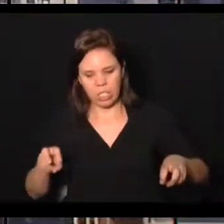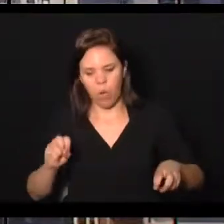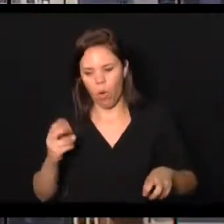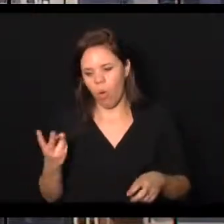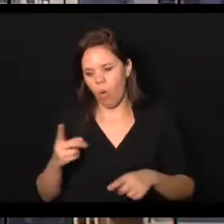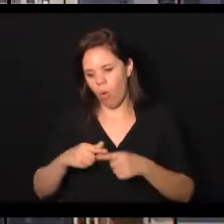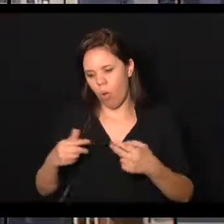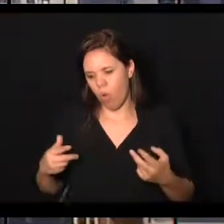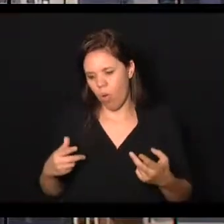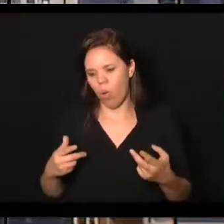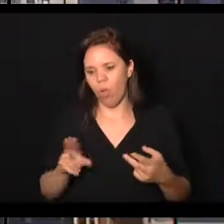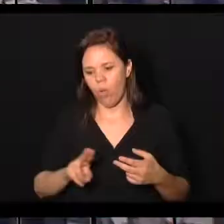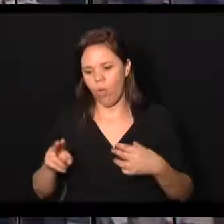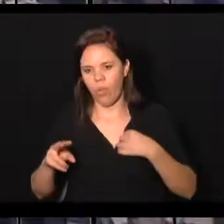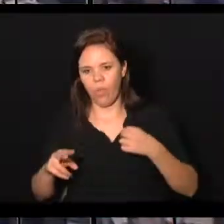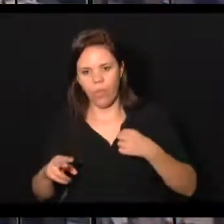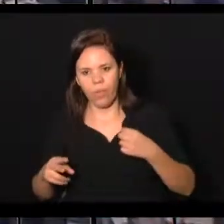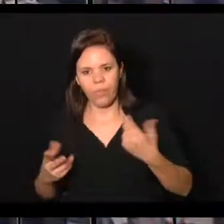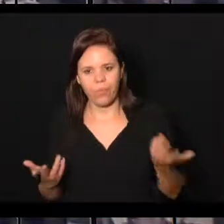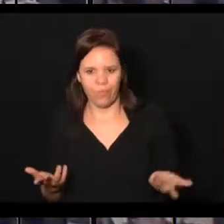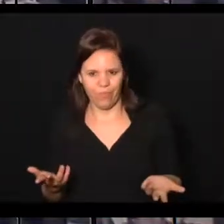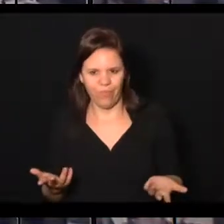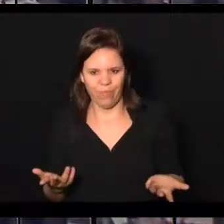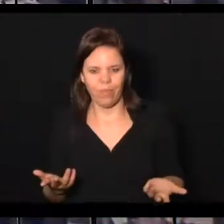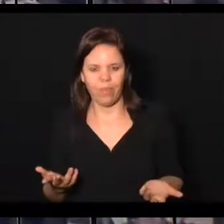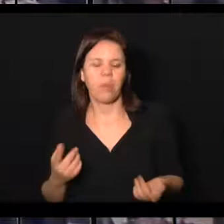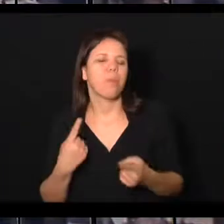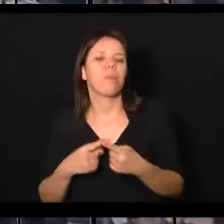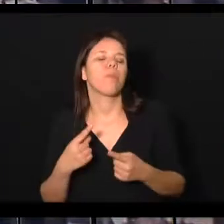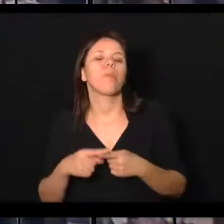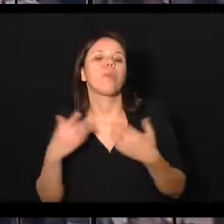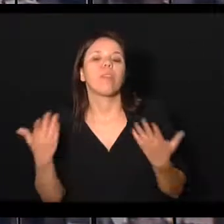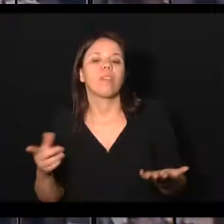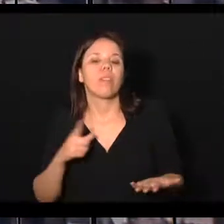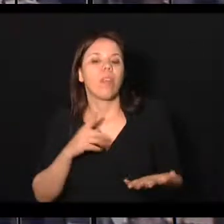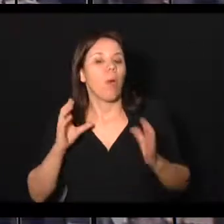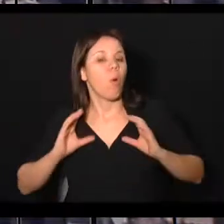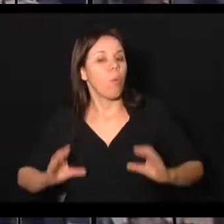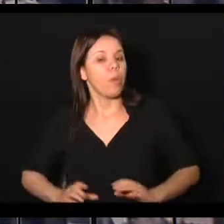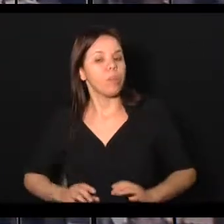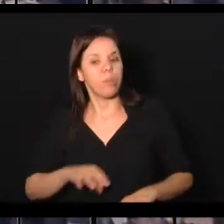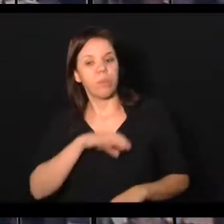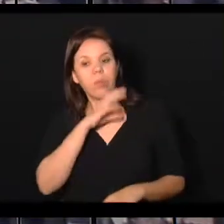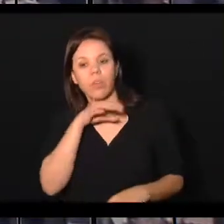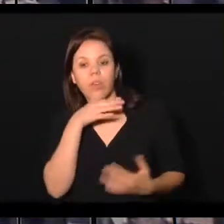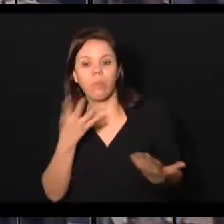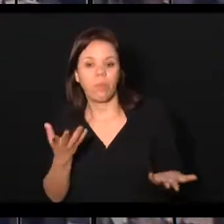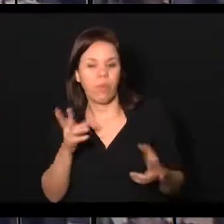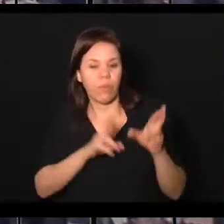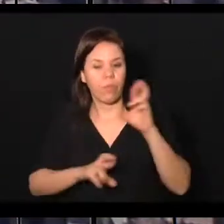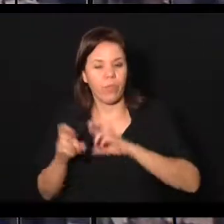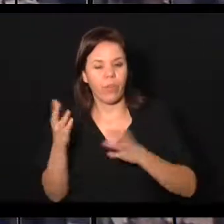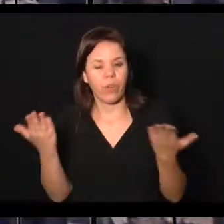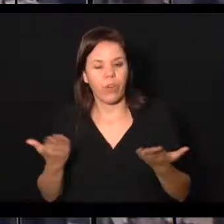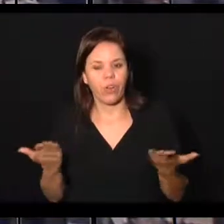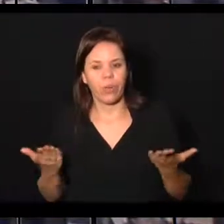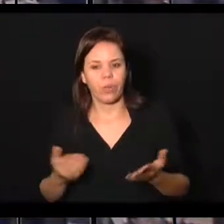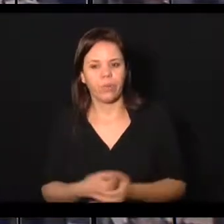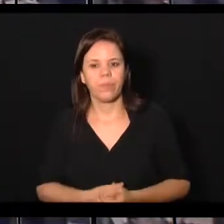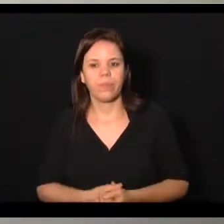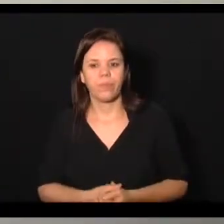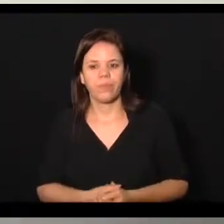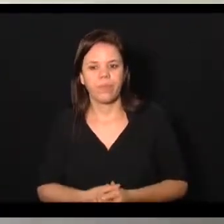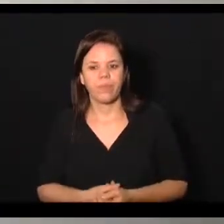peça do vestuário. Agora, por que será que eles têm este comportamento? Vamos conferir agora no quadro É o